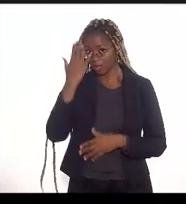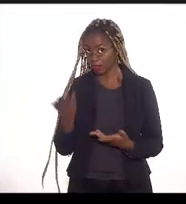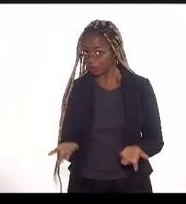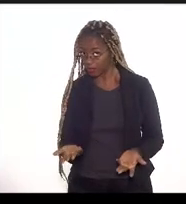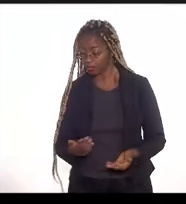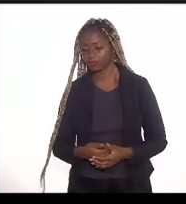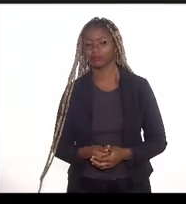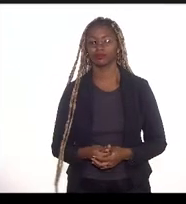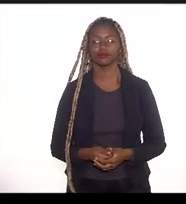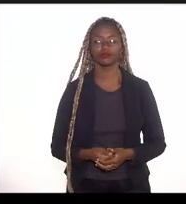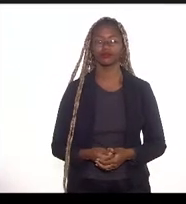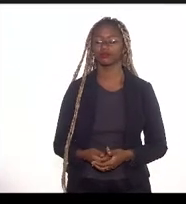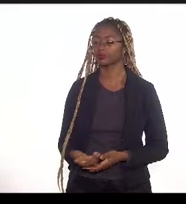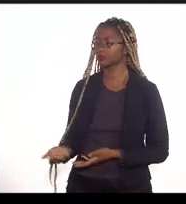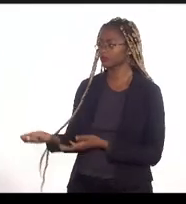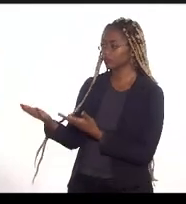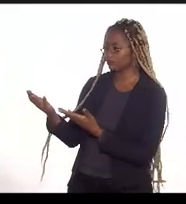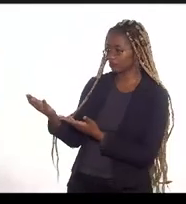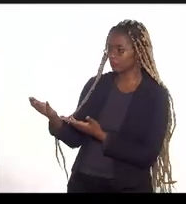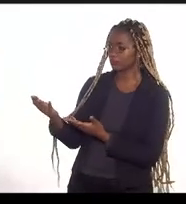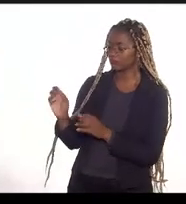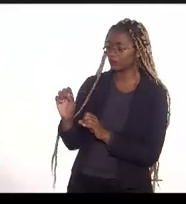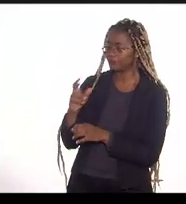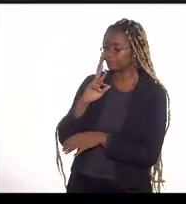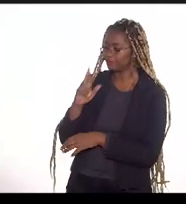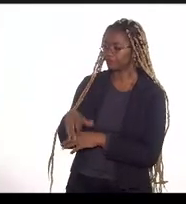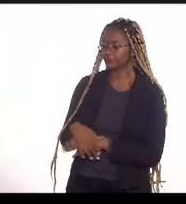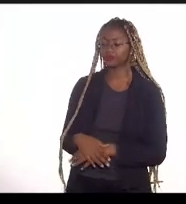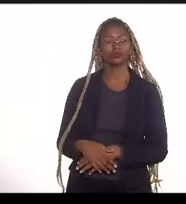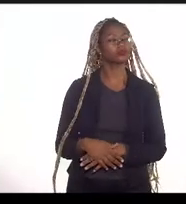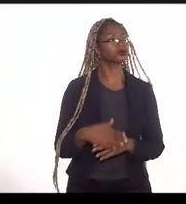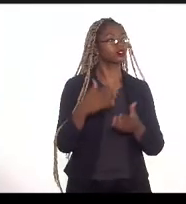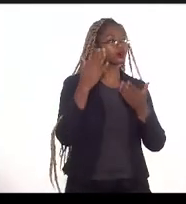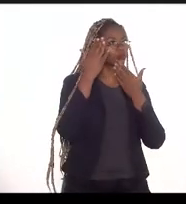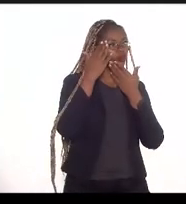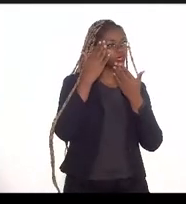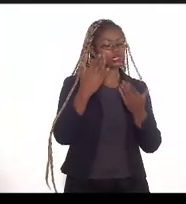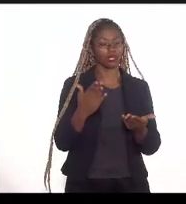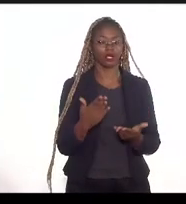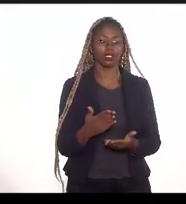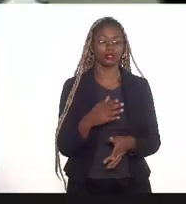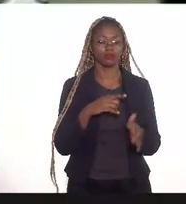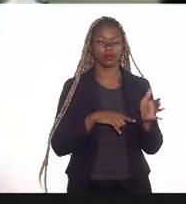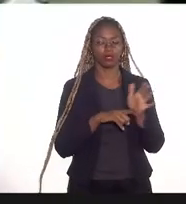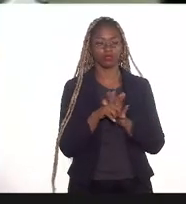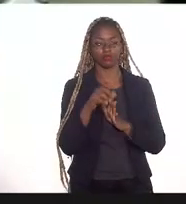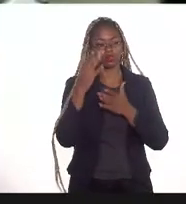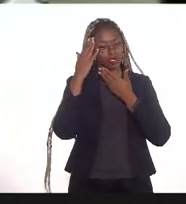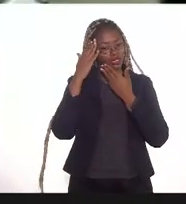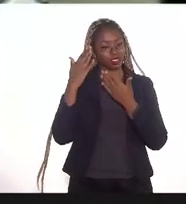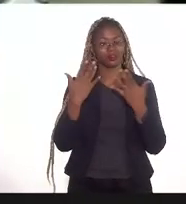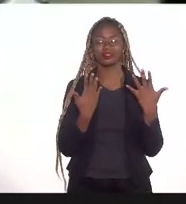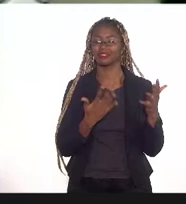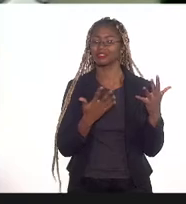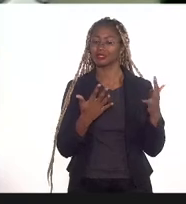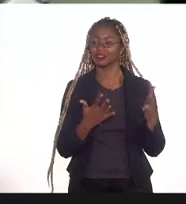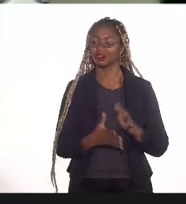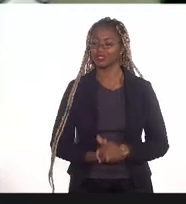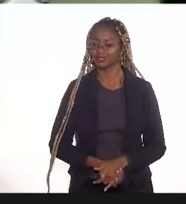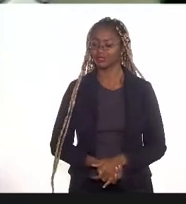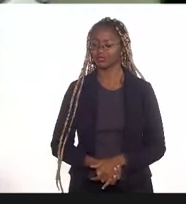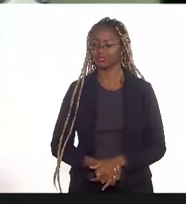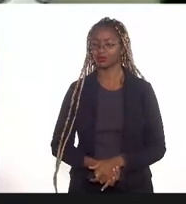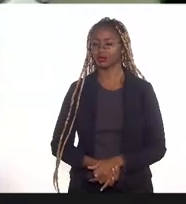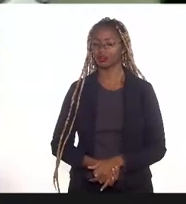Por favor, doutor Rafael. Obrigado, deputado Valdec, pelos seus questionamentos e agradeço os elogios.